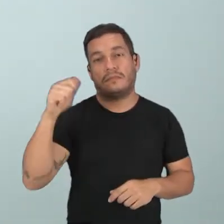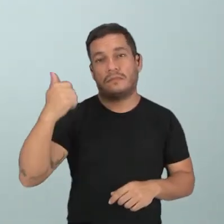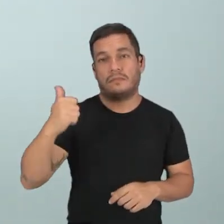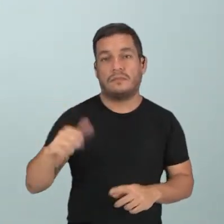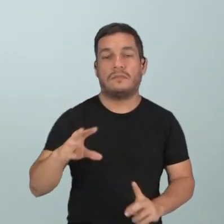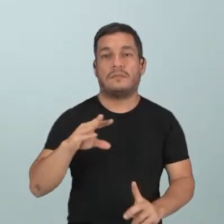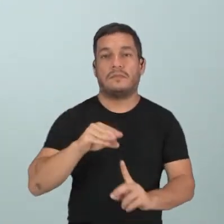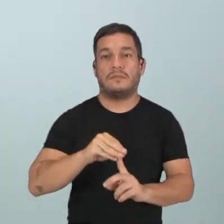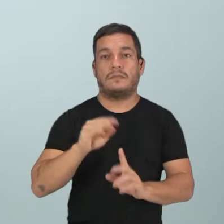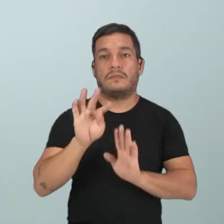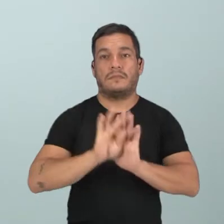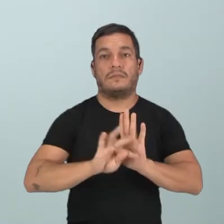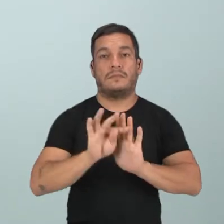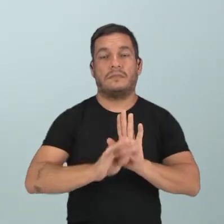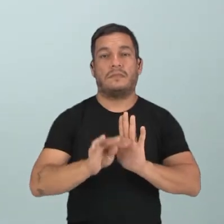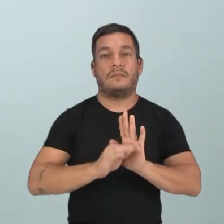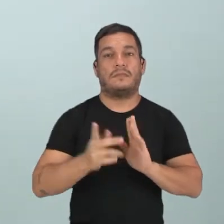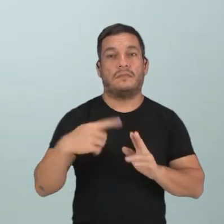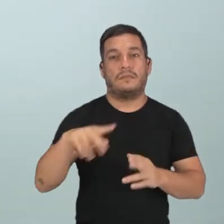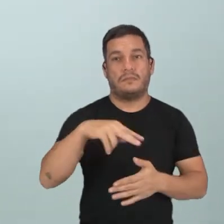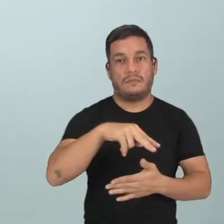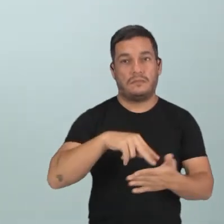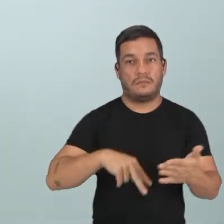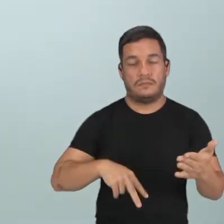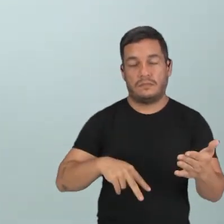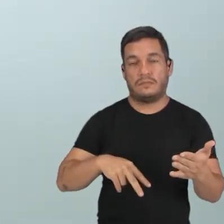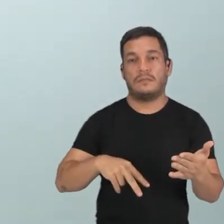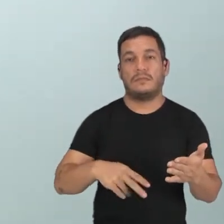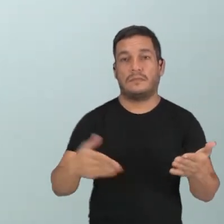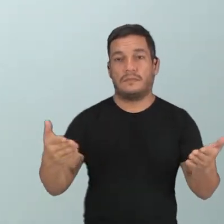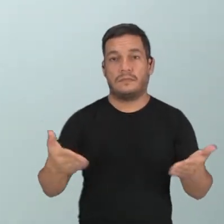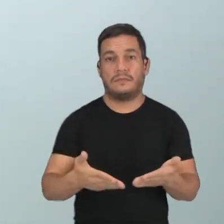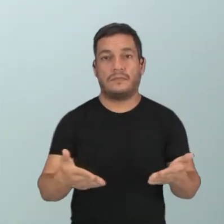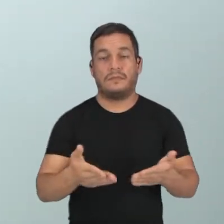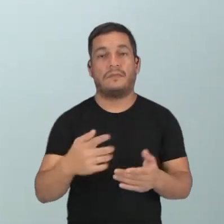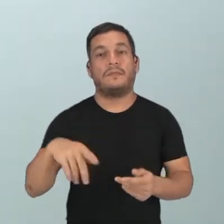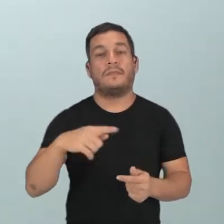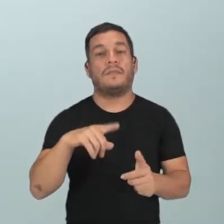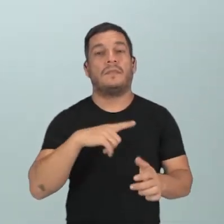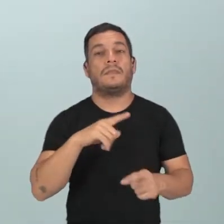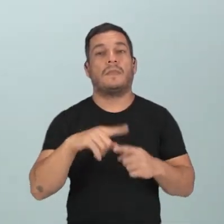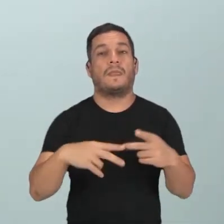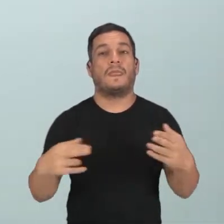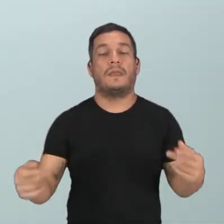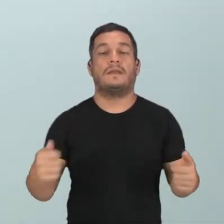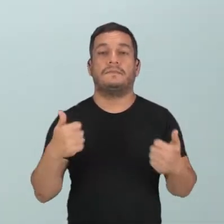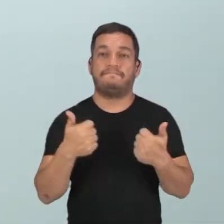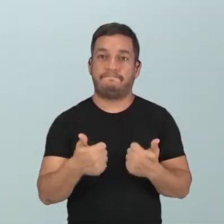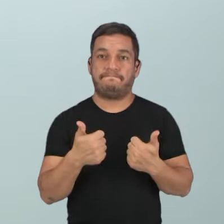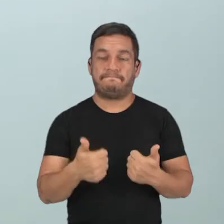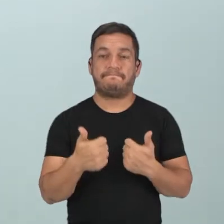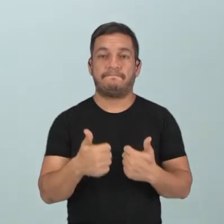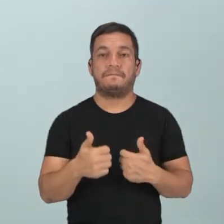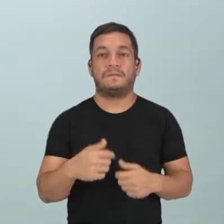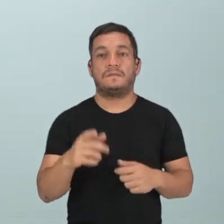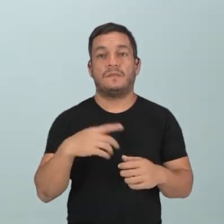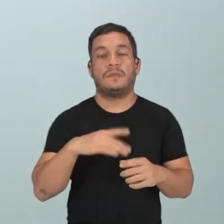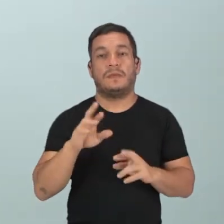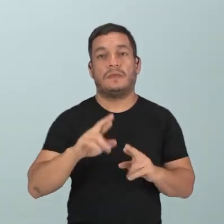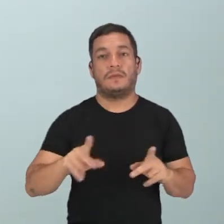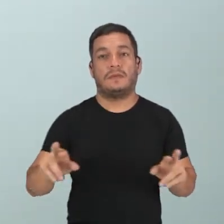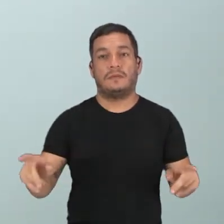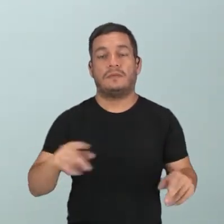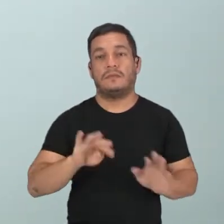a finalidade do texto que você está lendo agora que você já tem material suficiente para